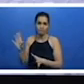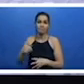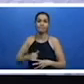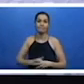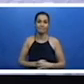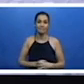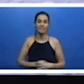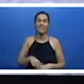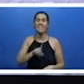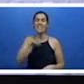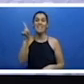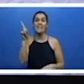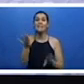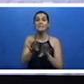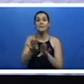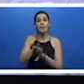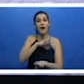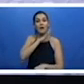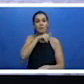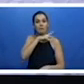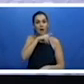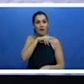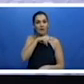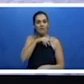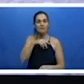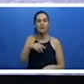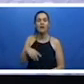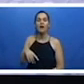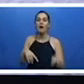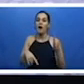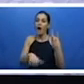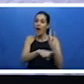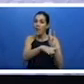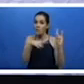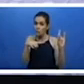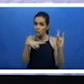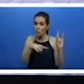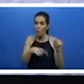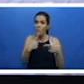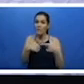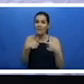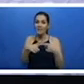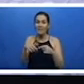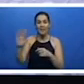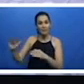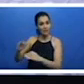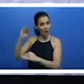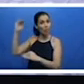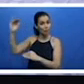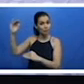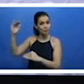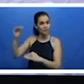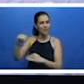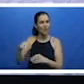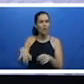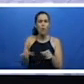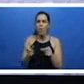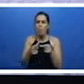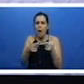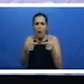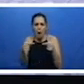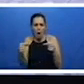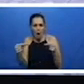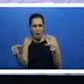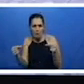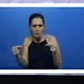São animais essencialmente carnívoros na fase adulta. Na fase larval, como por exemplo o girino dos sapos, a